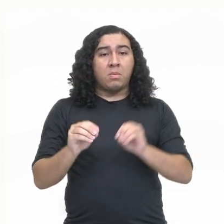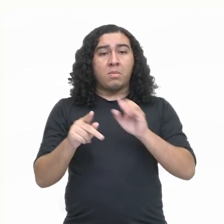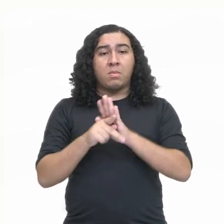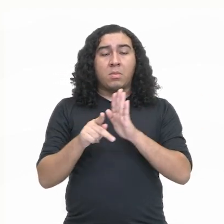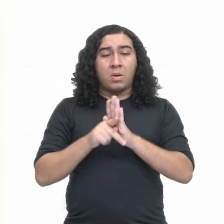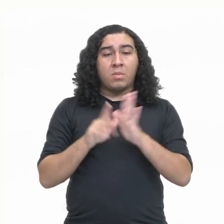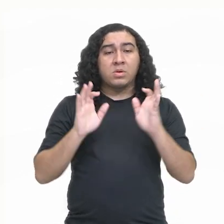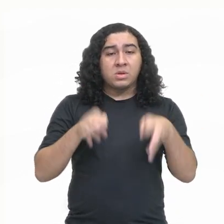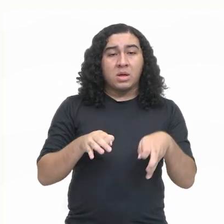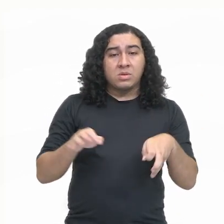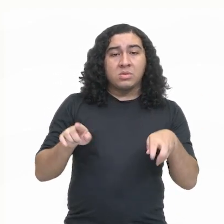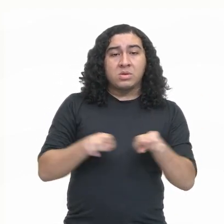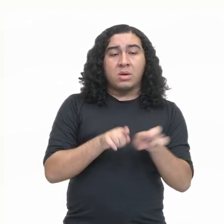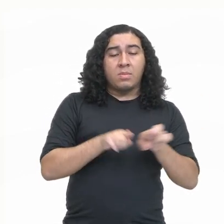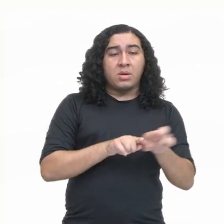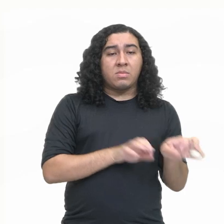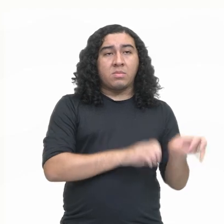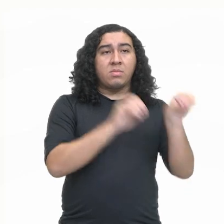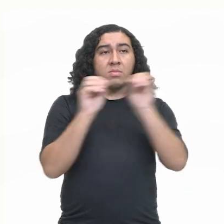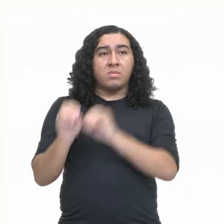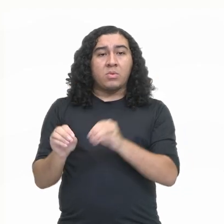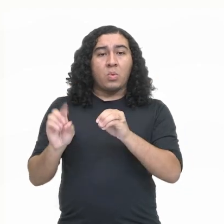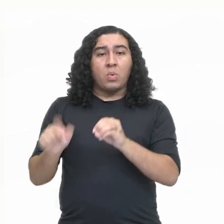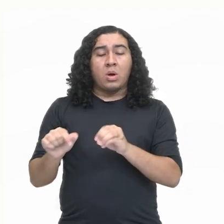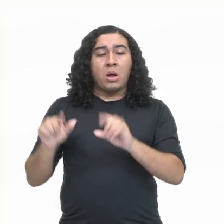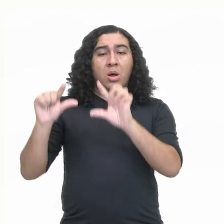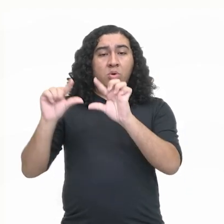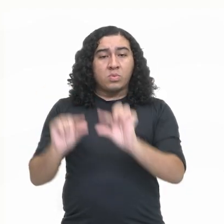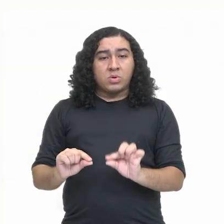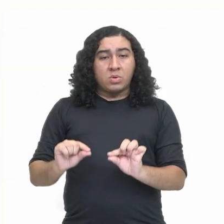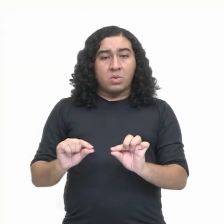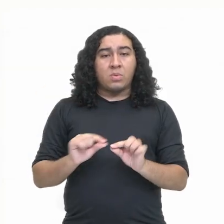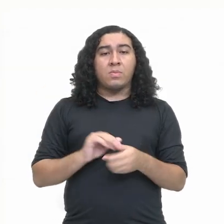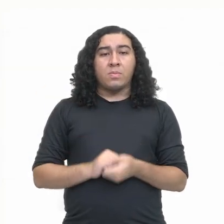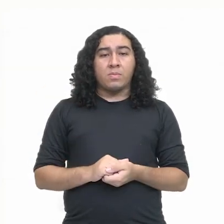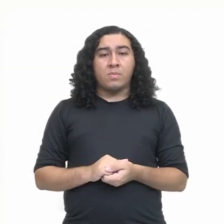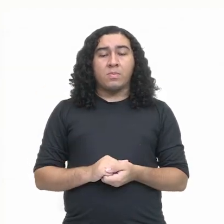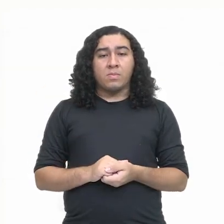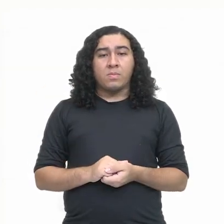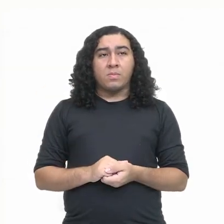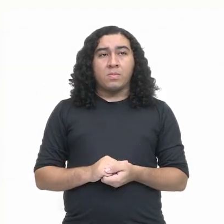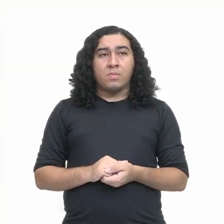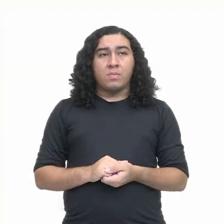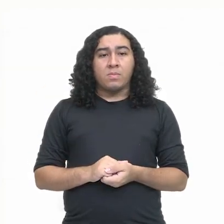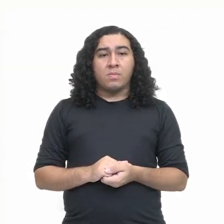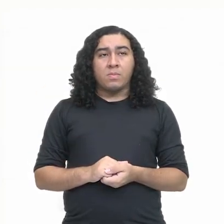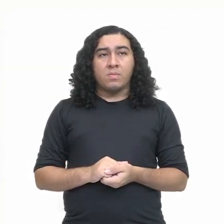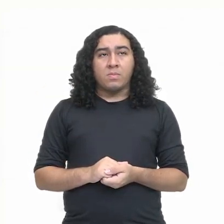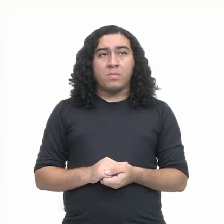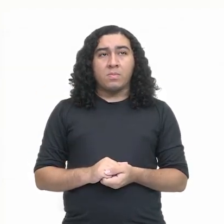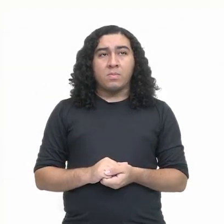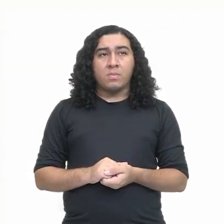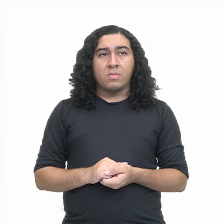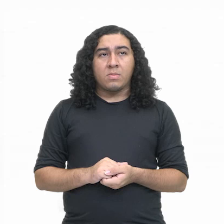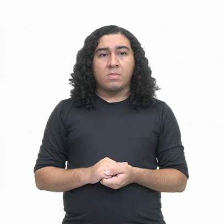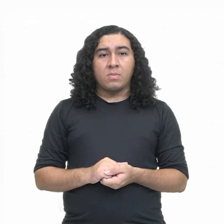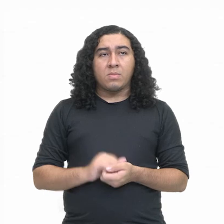concentrado para o meio menos concentrado, certo? Isso vai